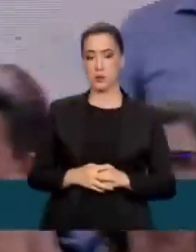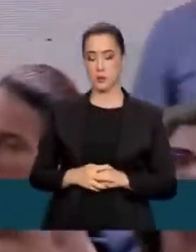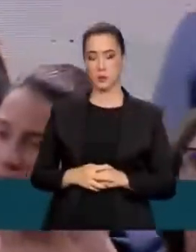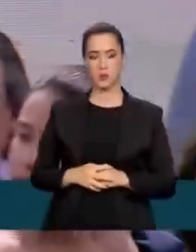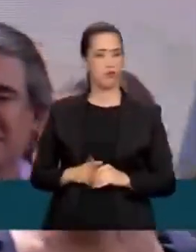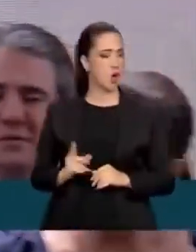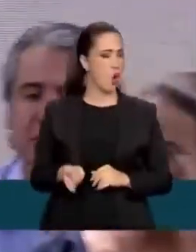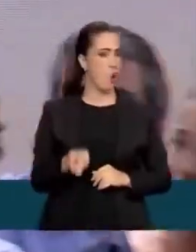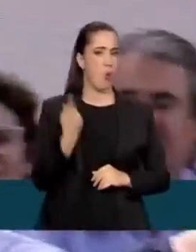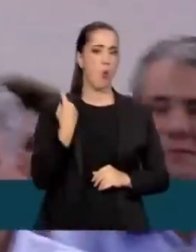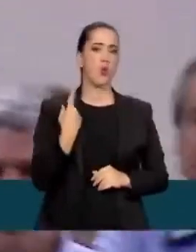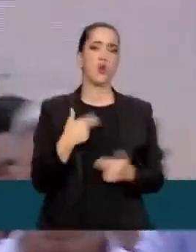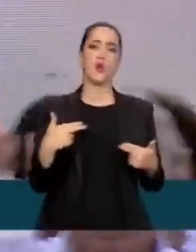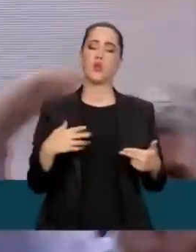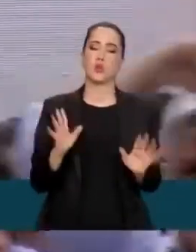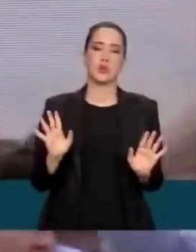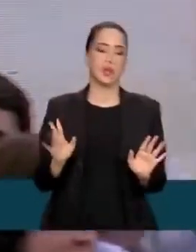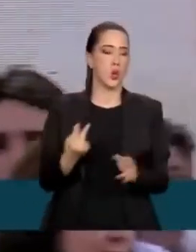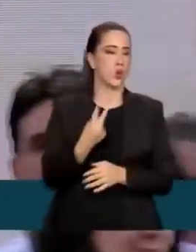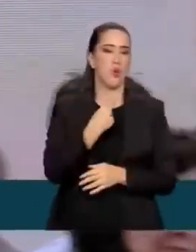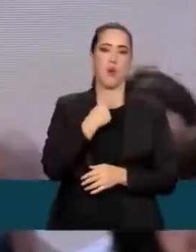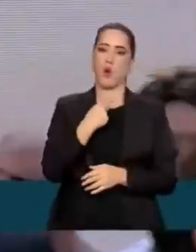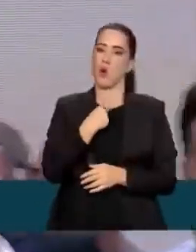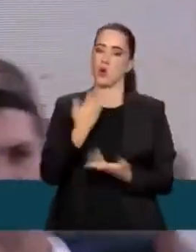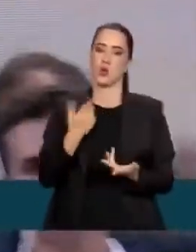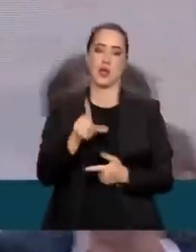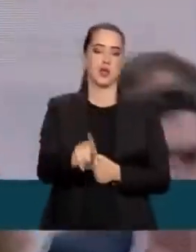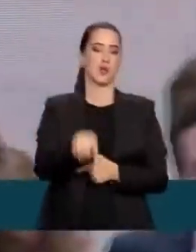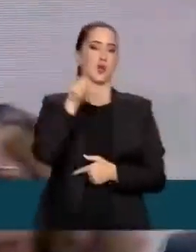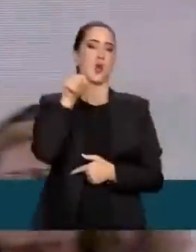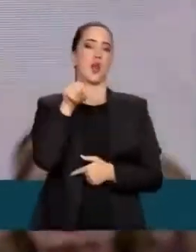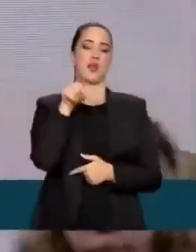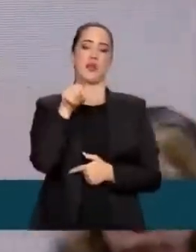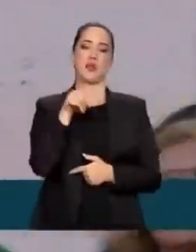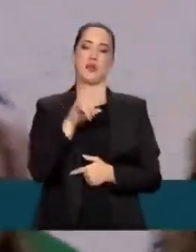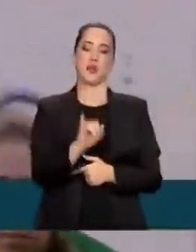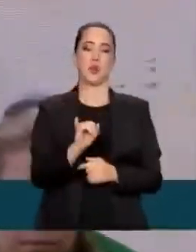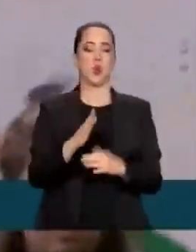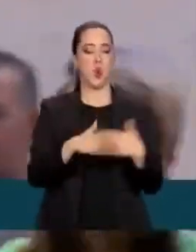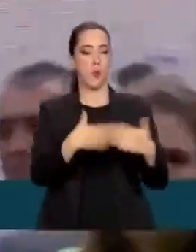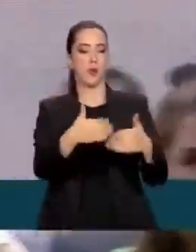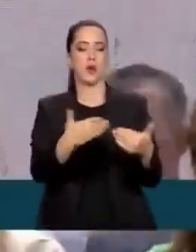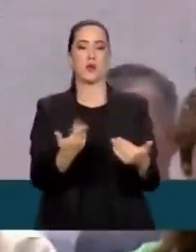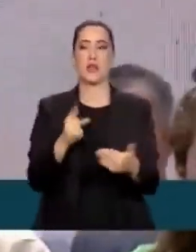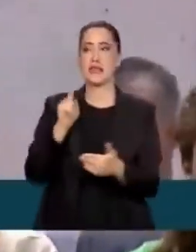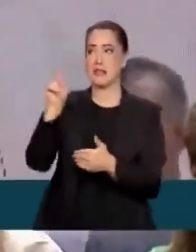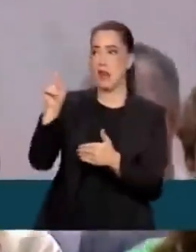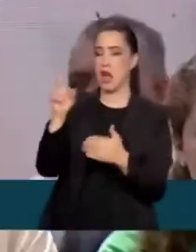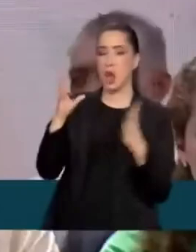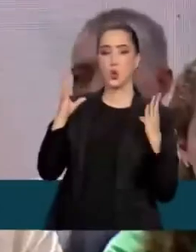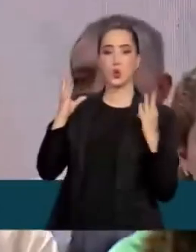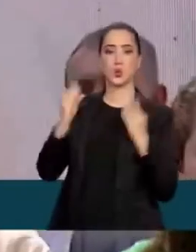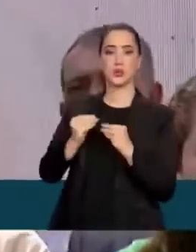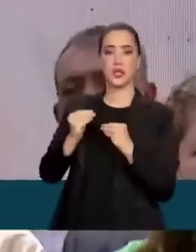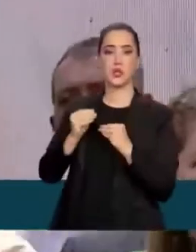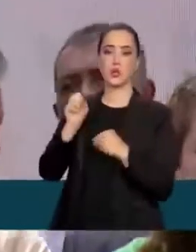A única coisa que eu não posso é tomar uma decisão com o processo da Suprema Corte.